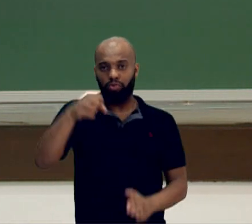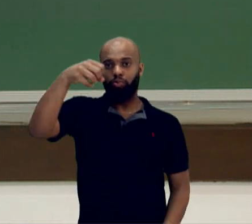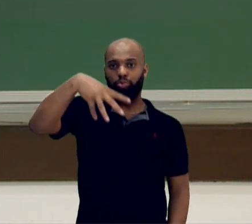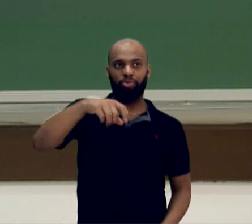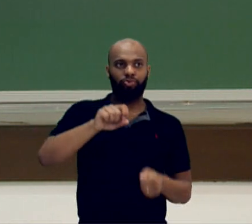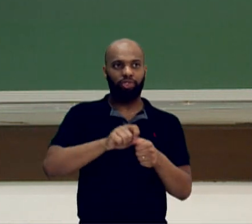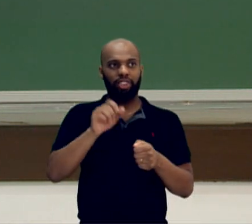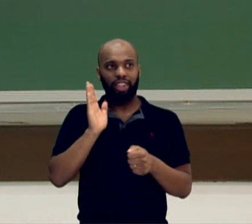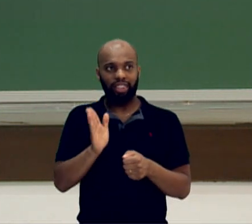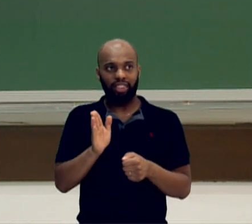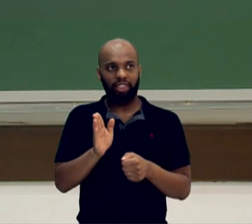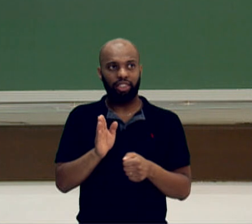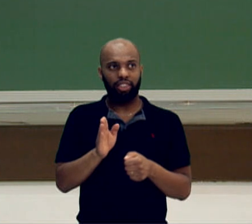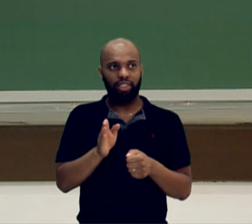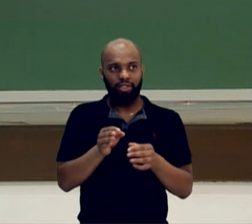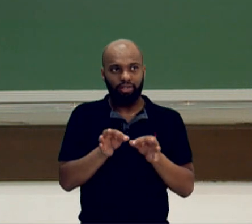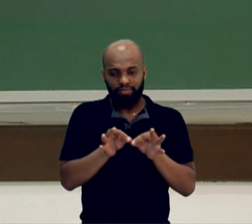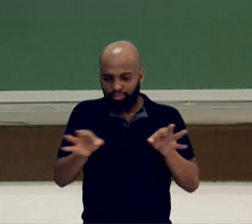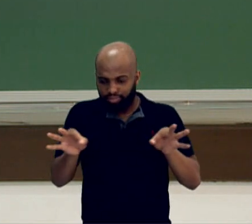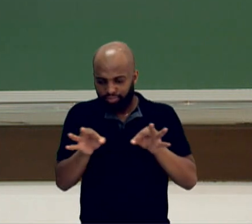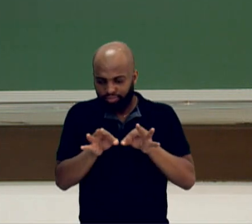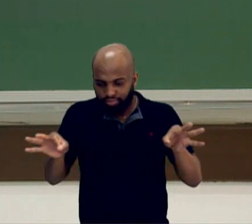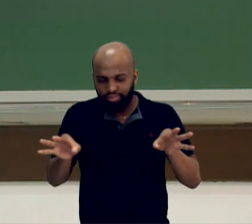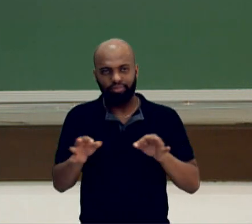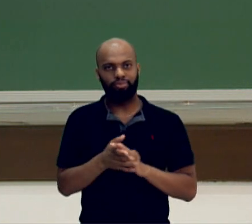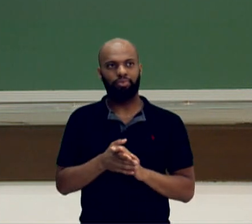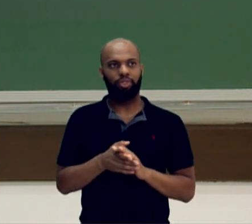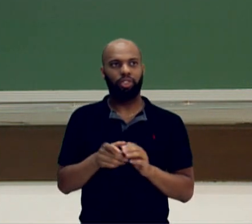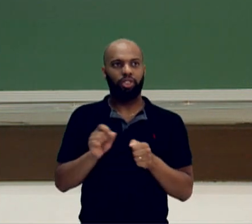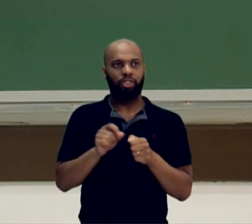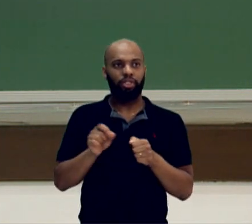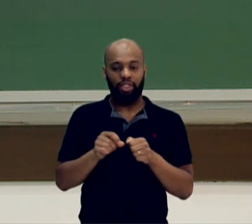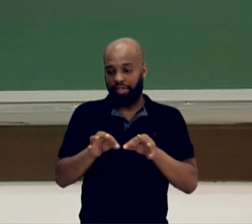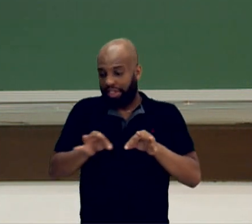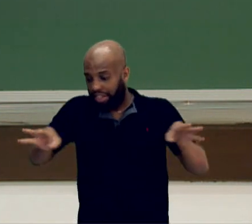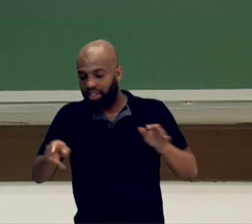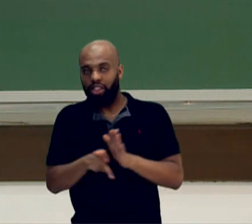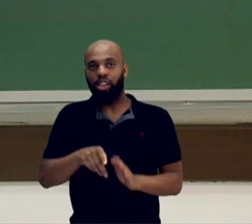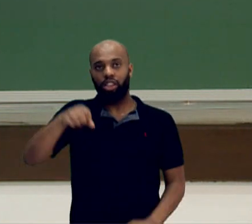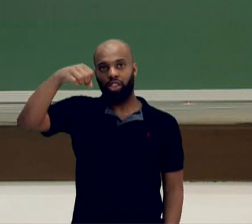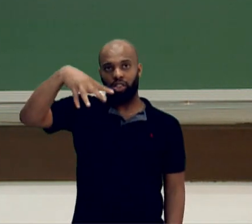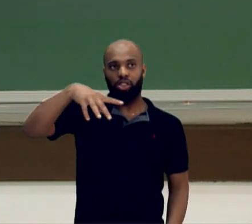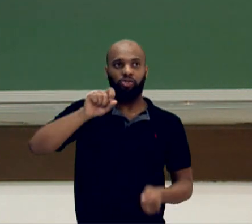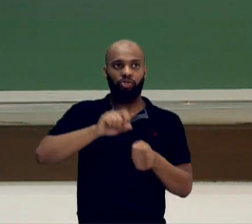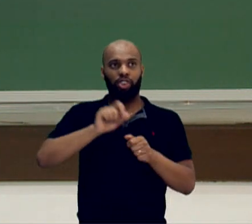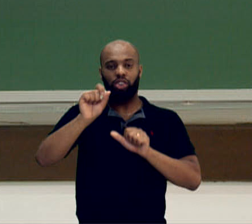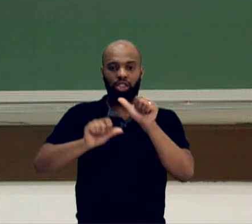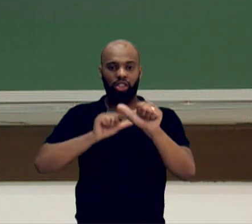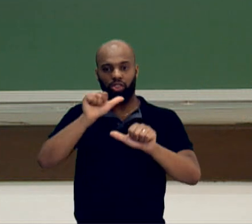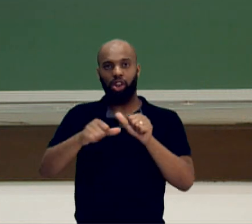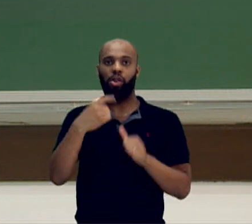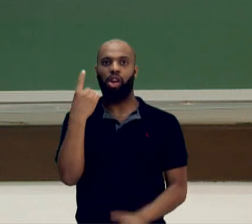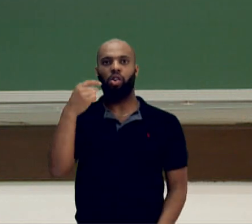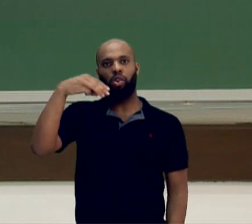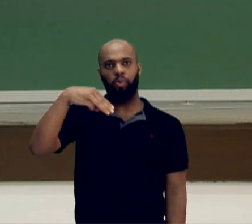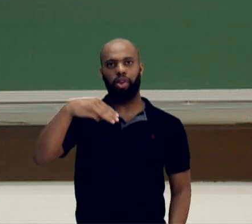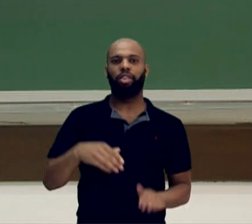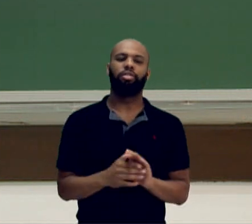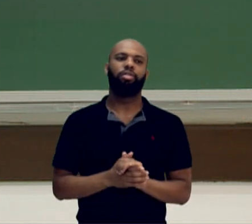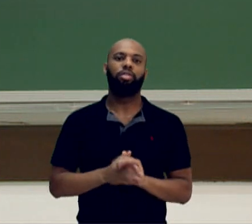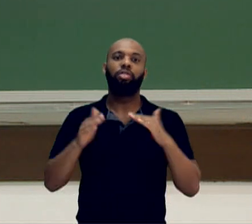está a origem desses instrumentos? Alguém um dia dormiu e acordou pensando nisso? Não, foi com a